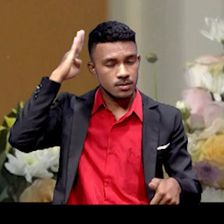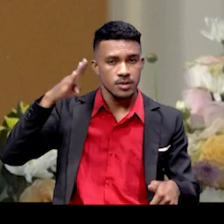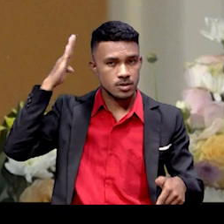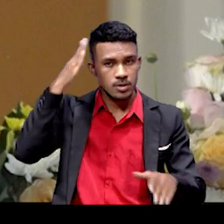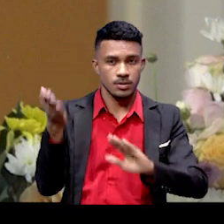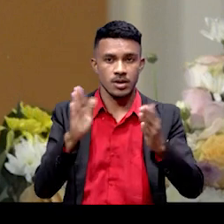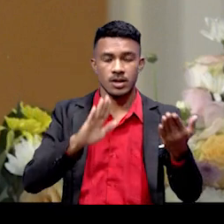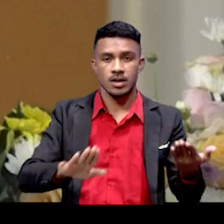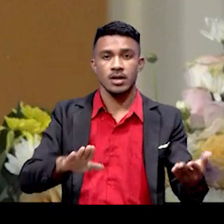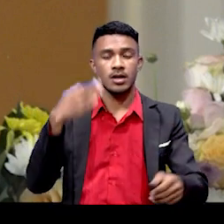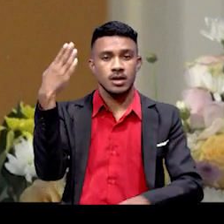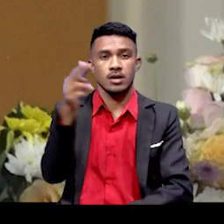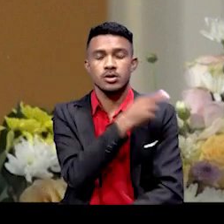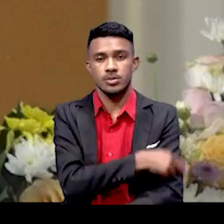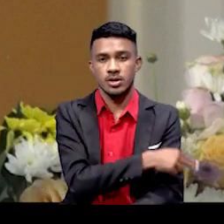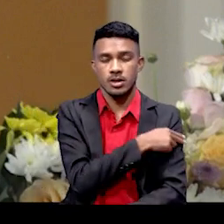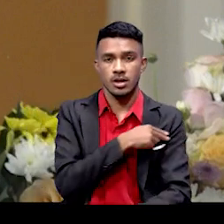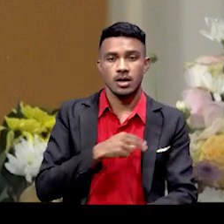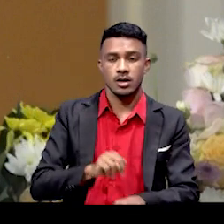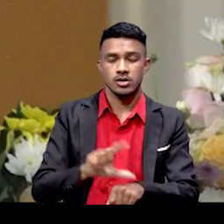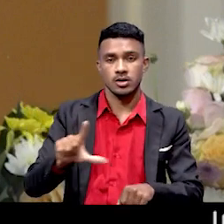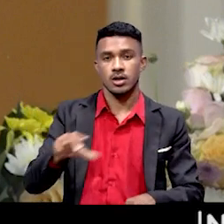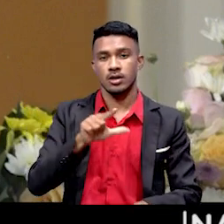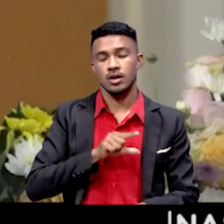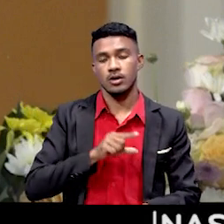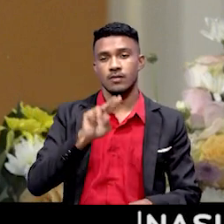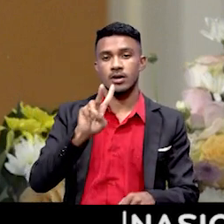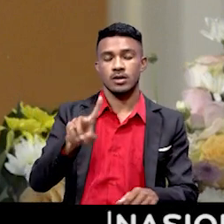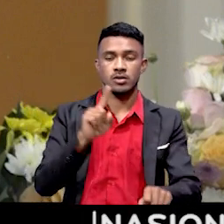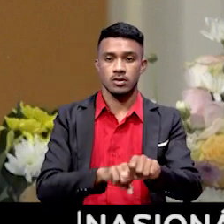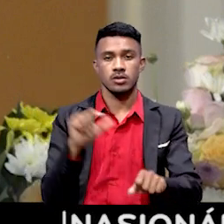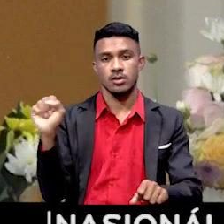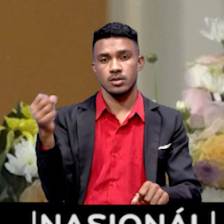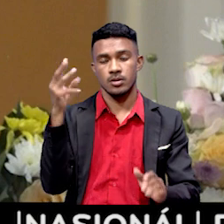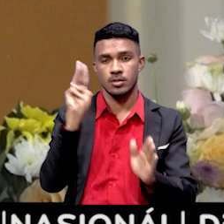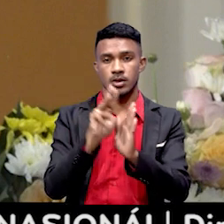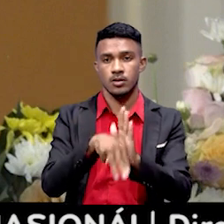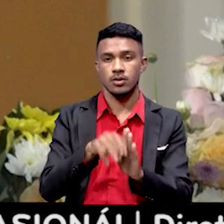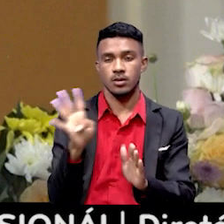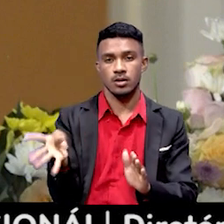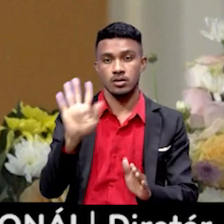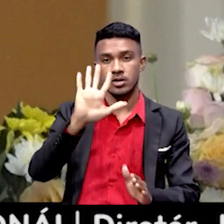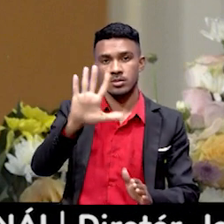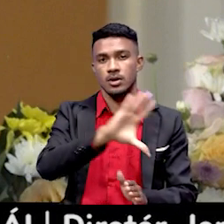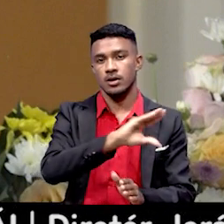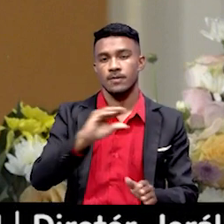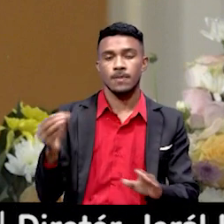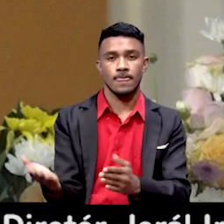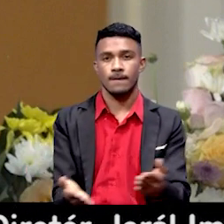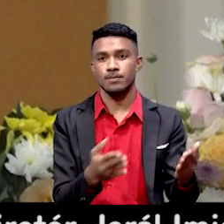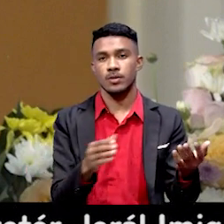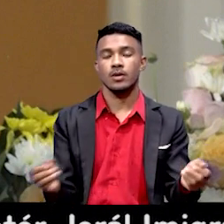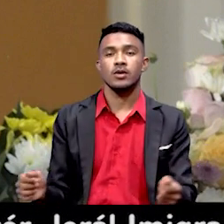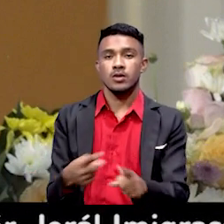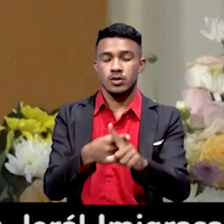hakotu is ia Hospital Nacional Guido Valadares dili mais ou menos tuku sanulu resin ida liu minutu hat nulu resin lima hafuin evakua ho avião